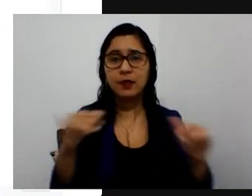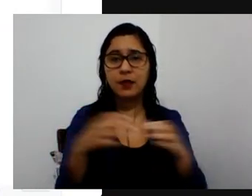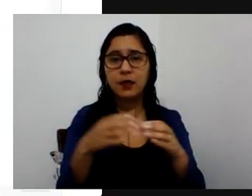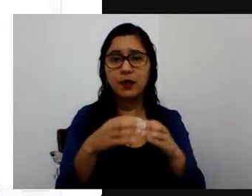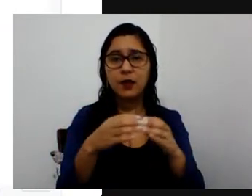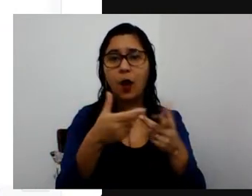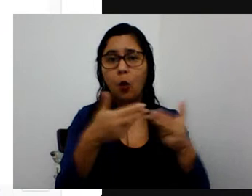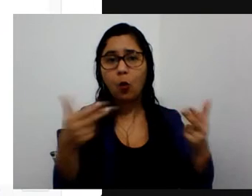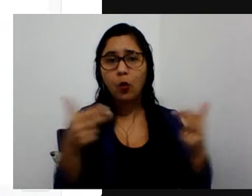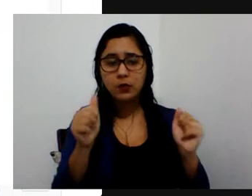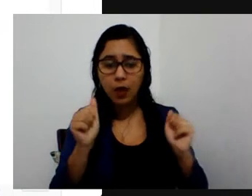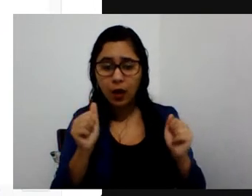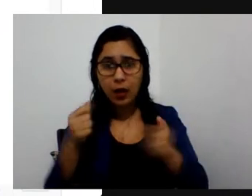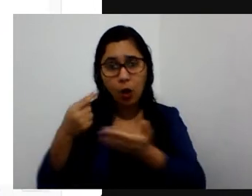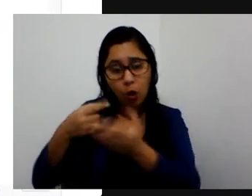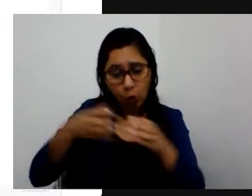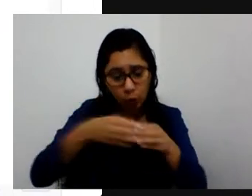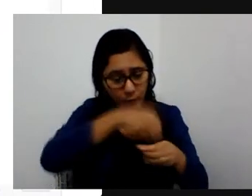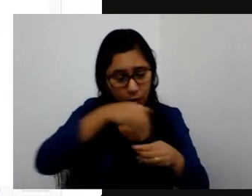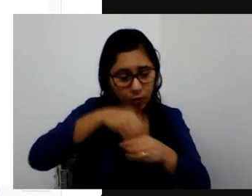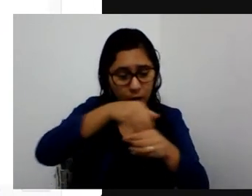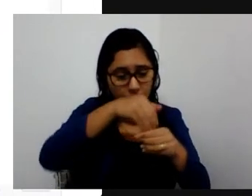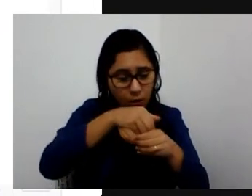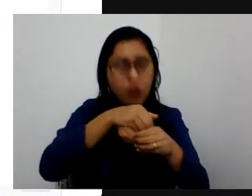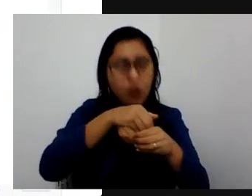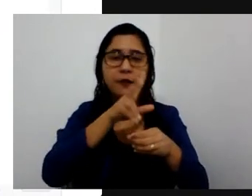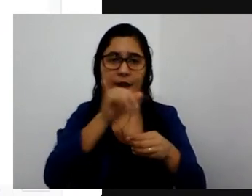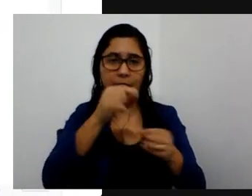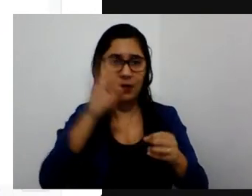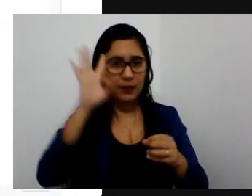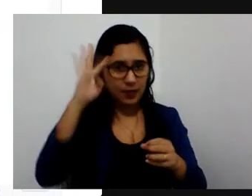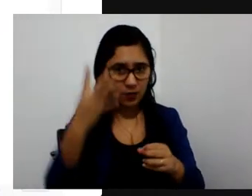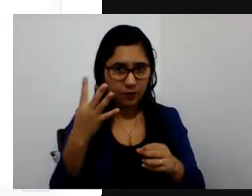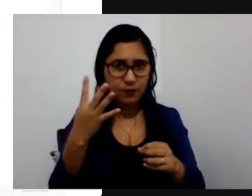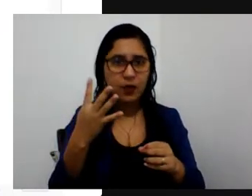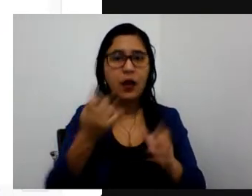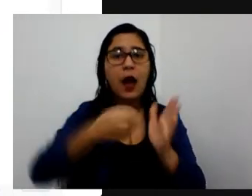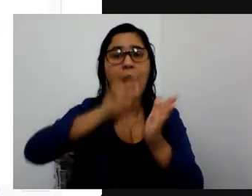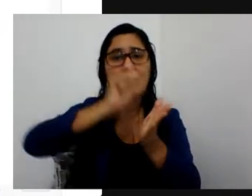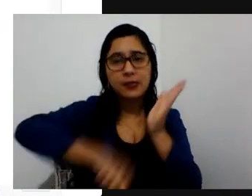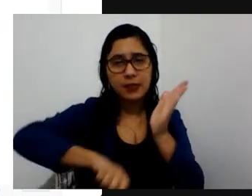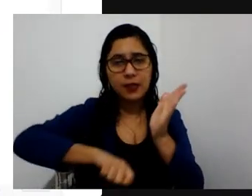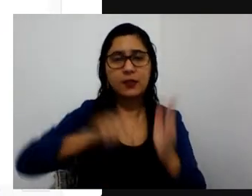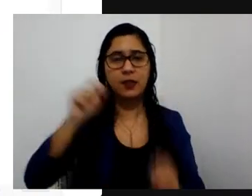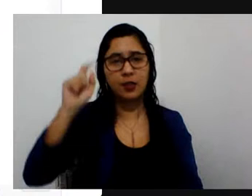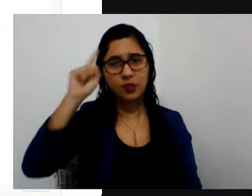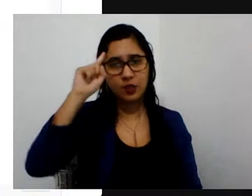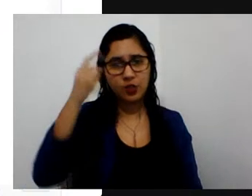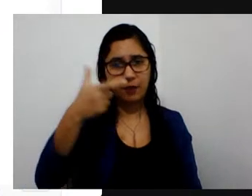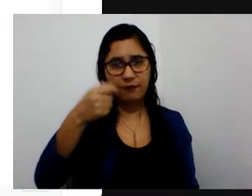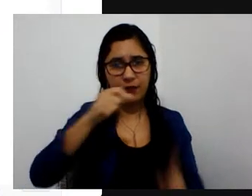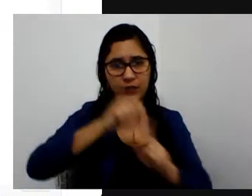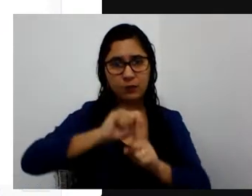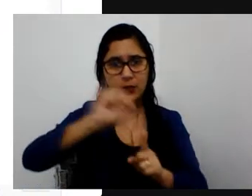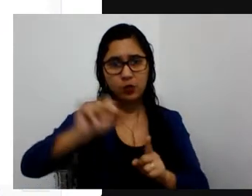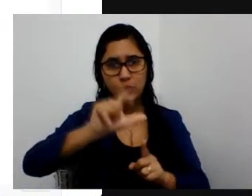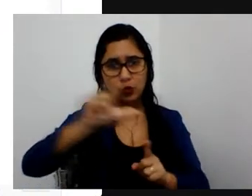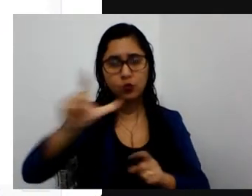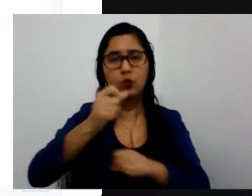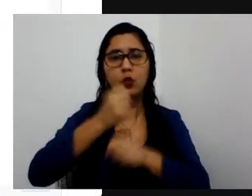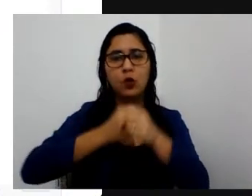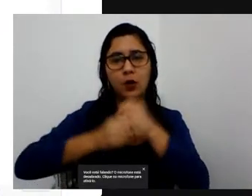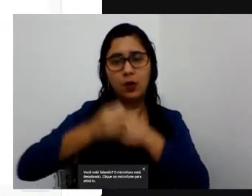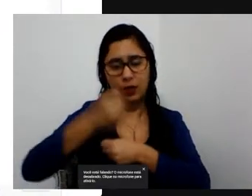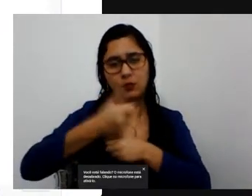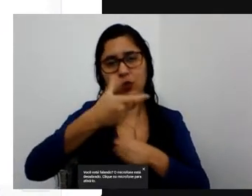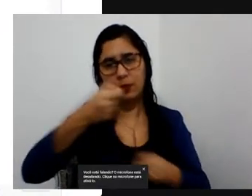serão decididos pela Comissão Eleitoral. Assinam esse documento, datado de 20 de julho de 2020, os